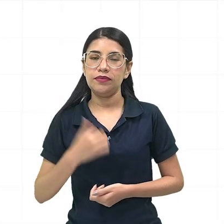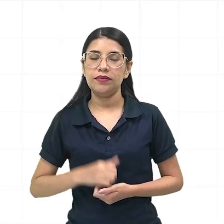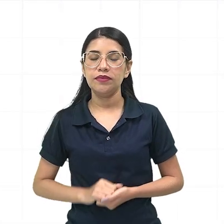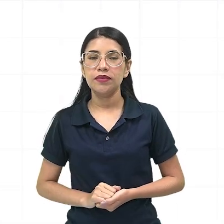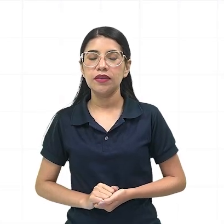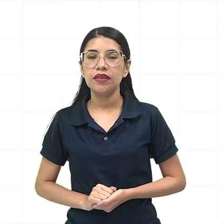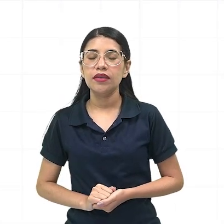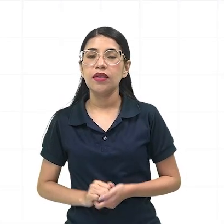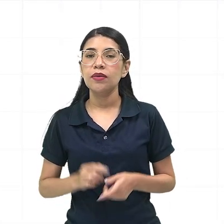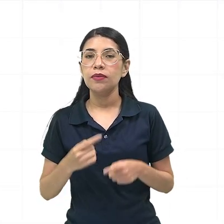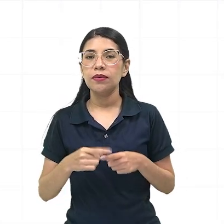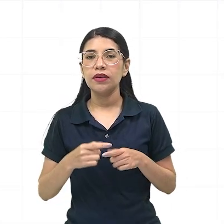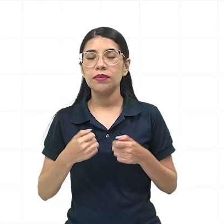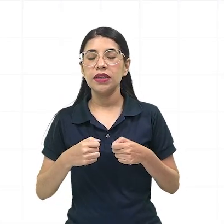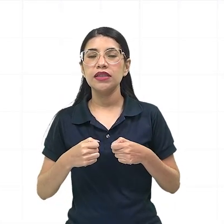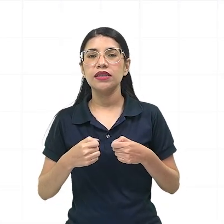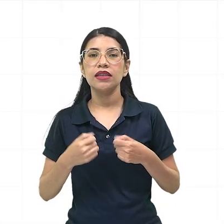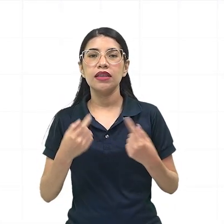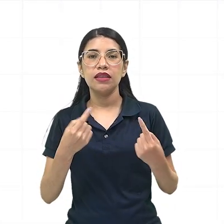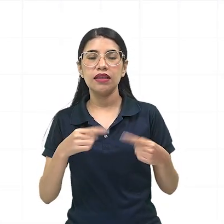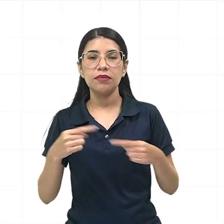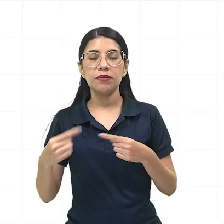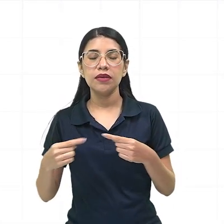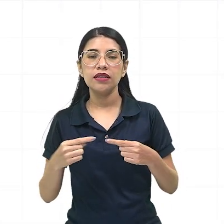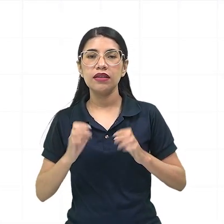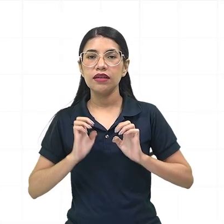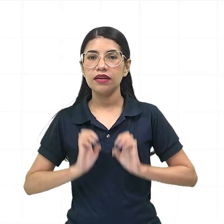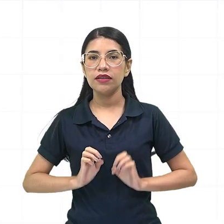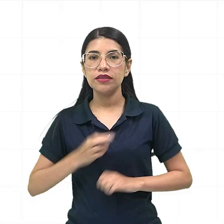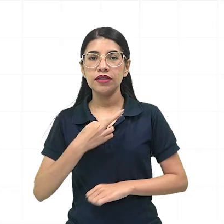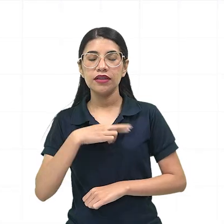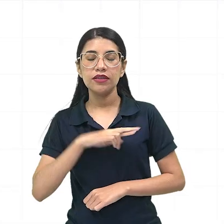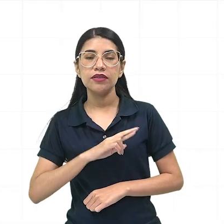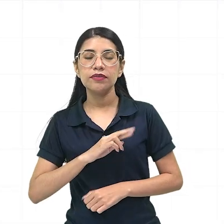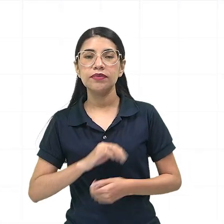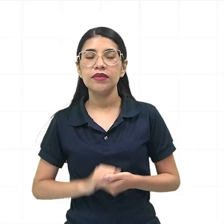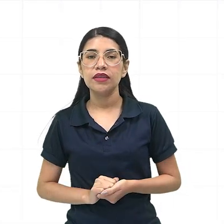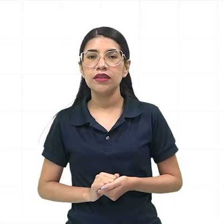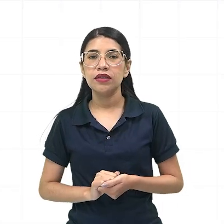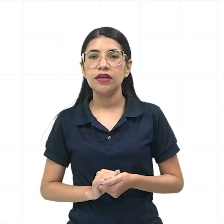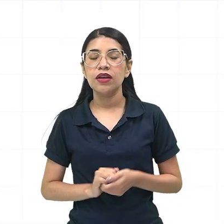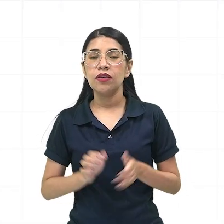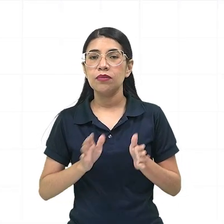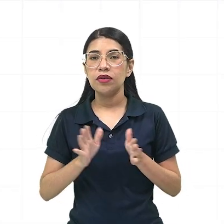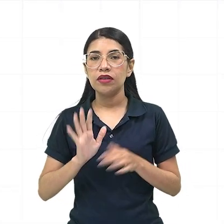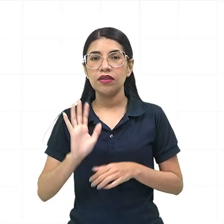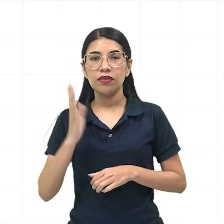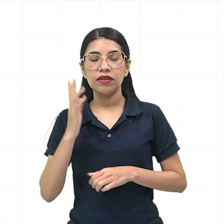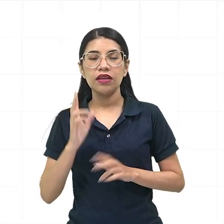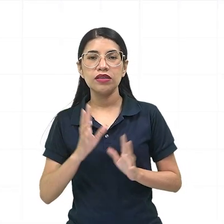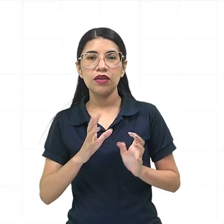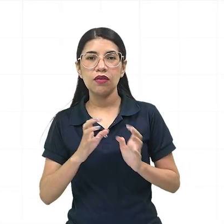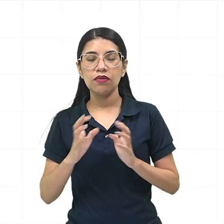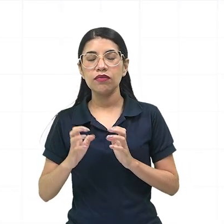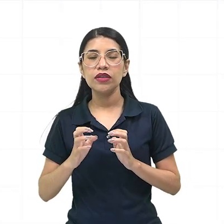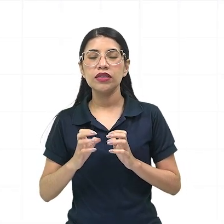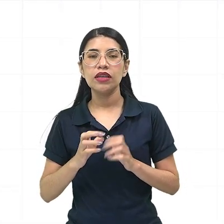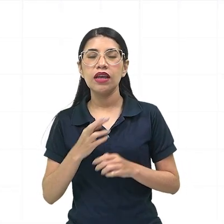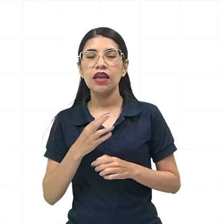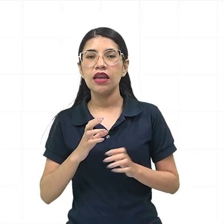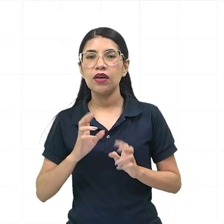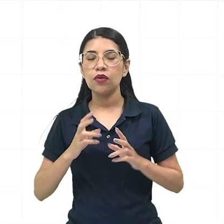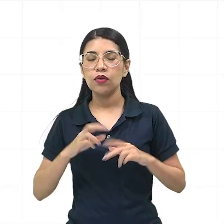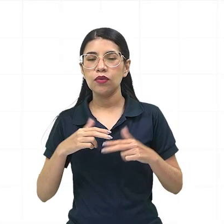deve discutir ética e religião hoje? Olha, gente, em tempos de conflitos culturais e éticos, entender como as